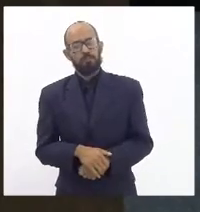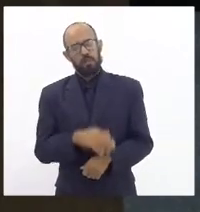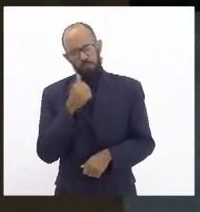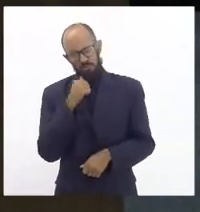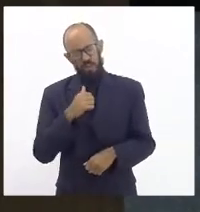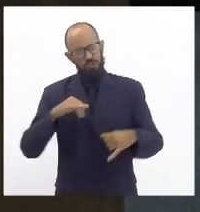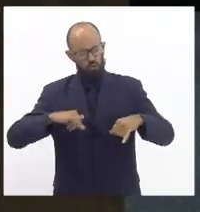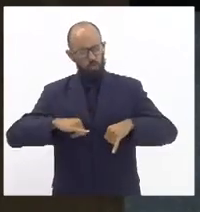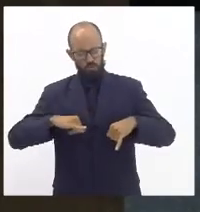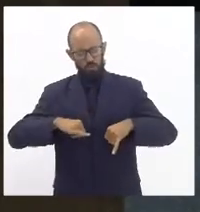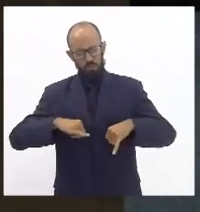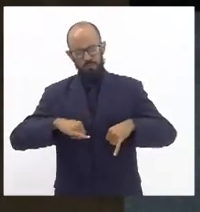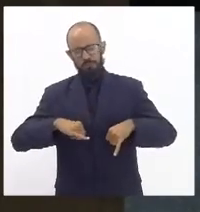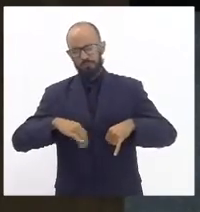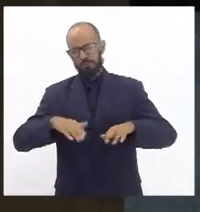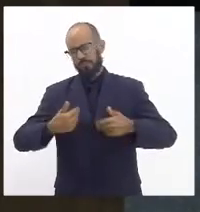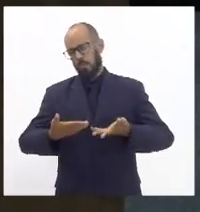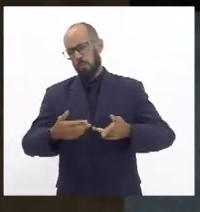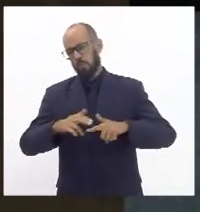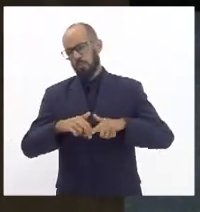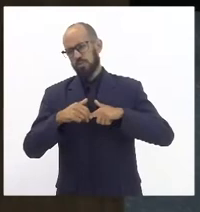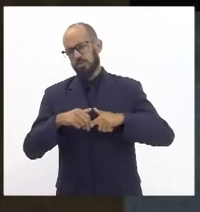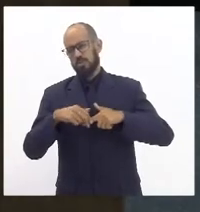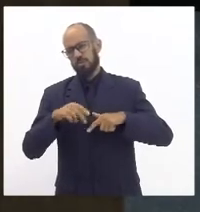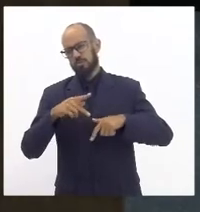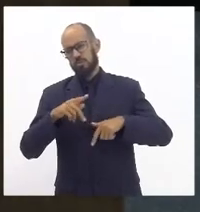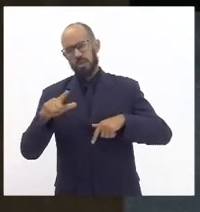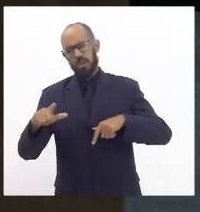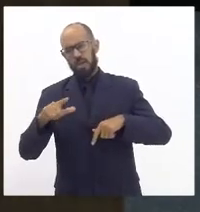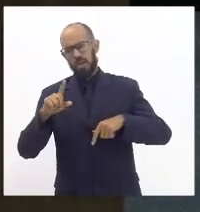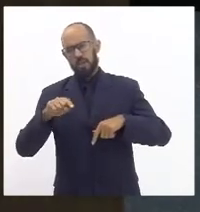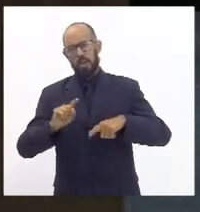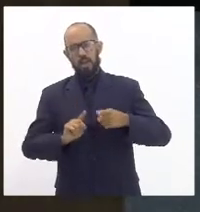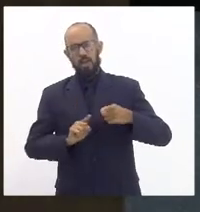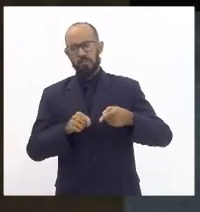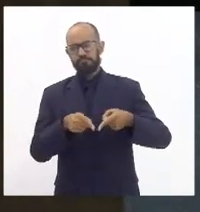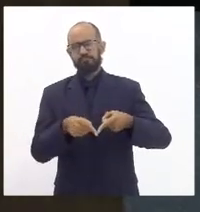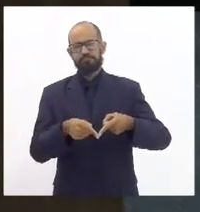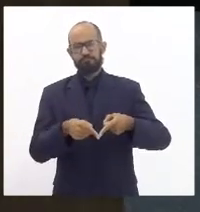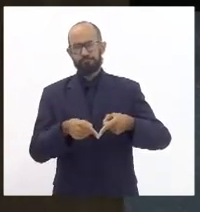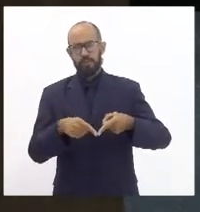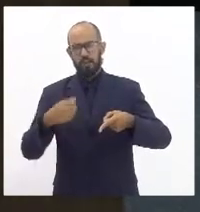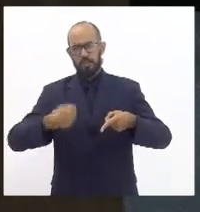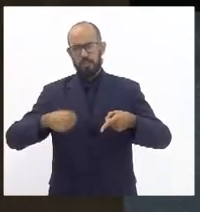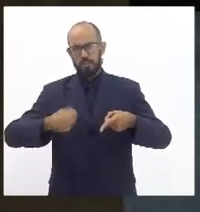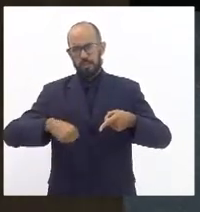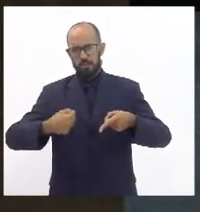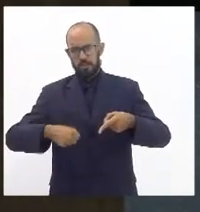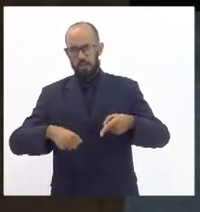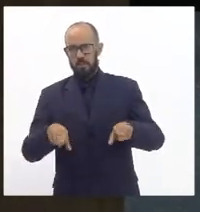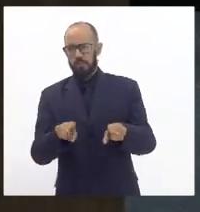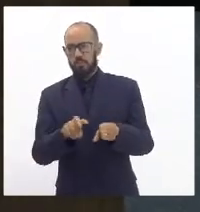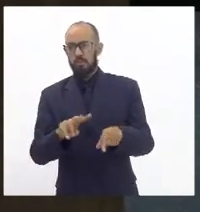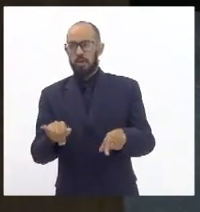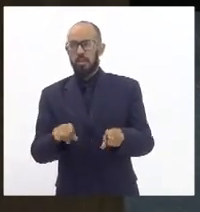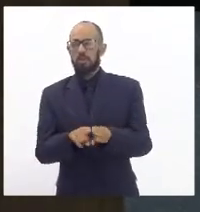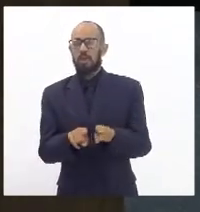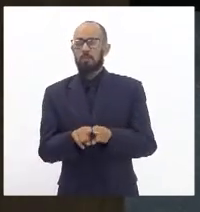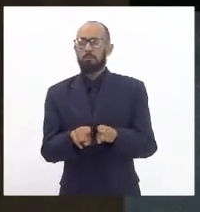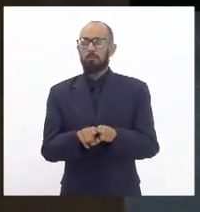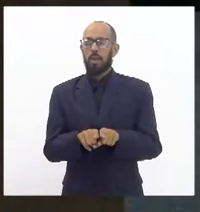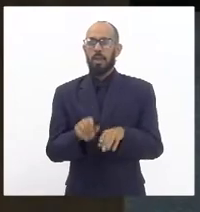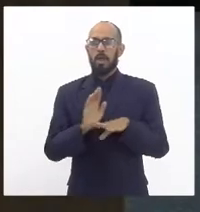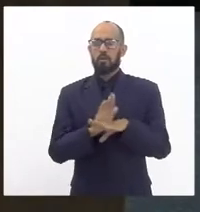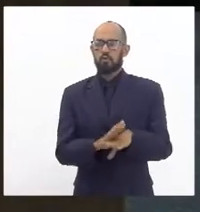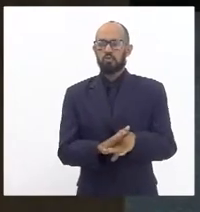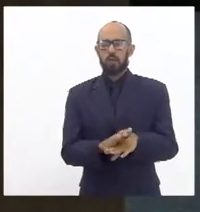sofrem muito então esse projeto vem de encontro a essa necessidade vai ajudar muito no